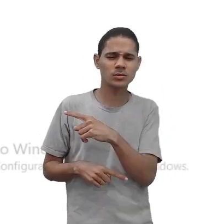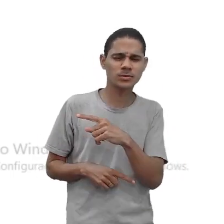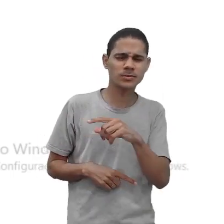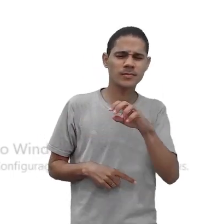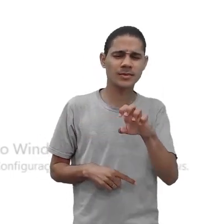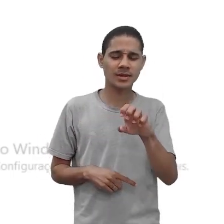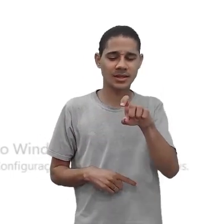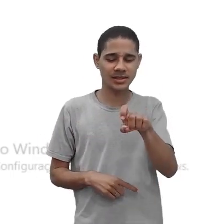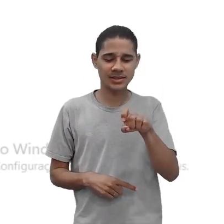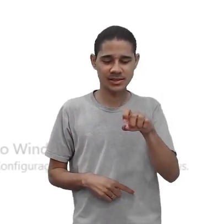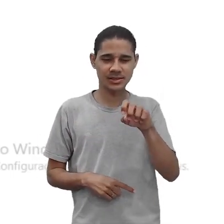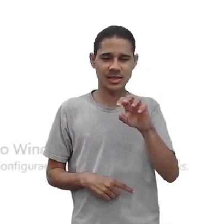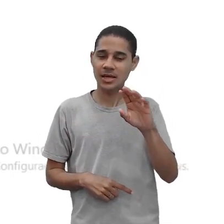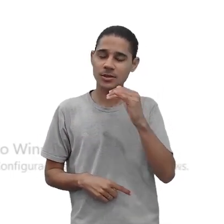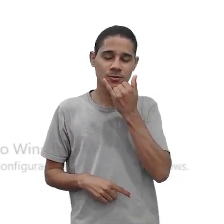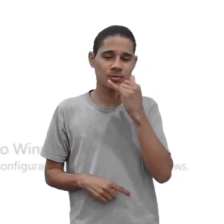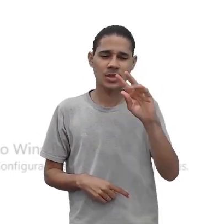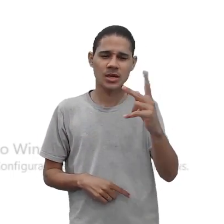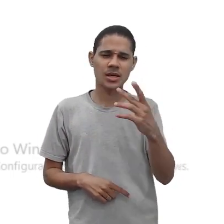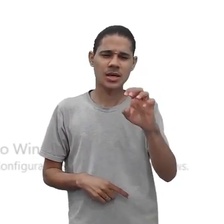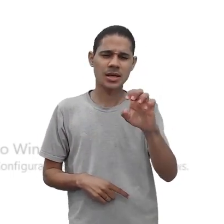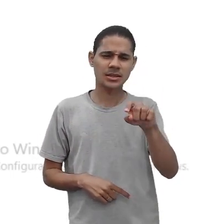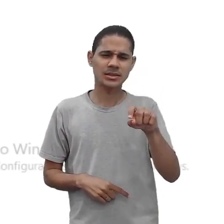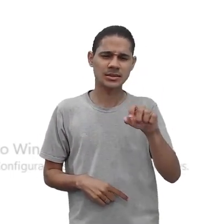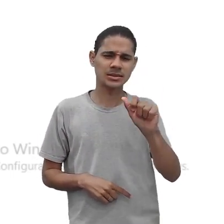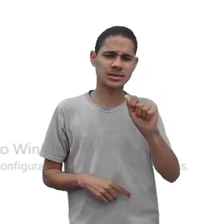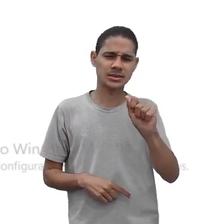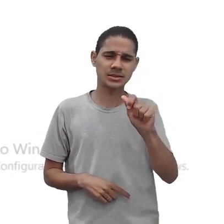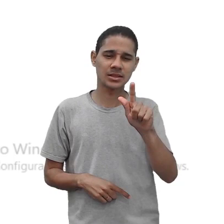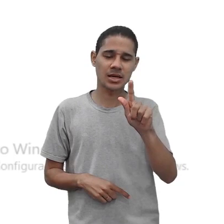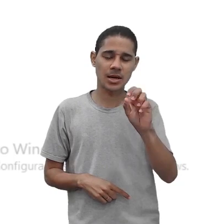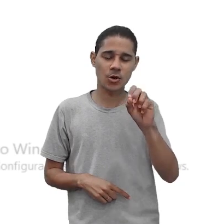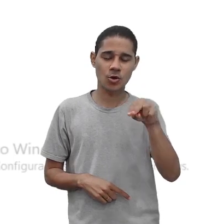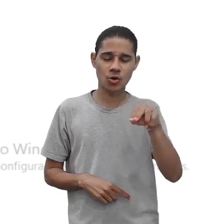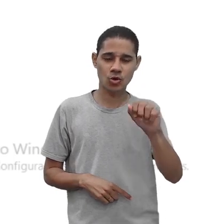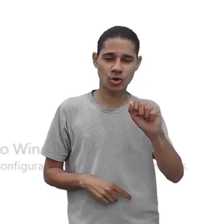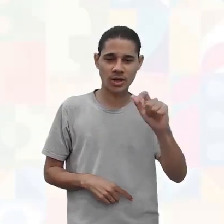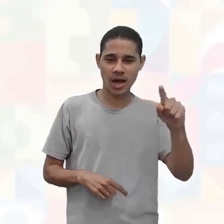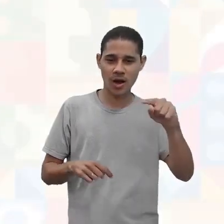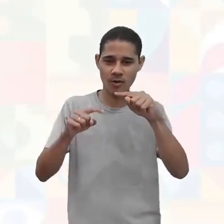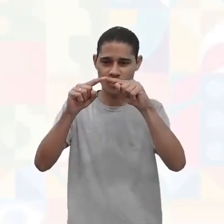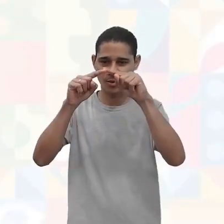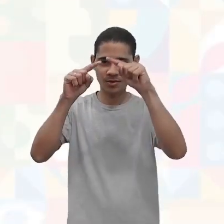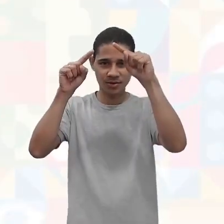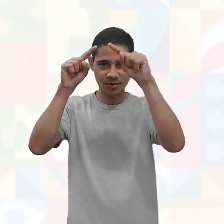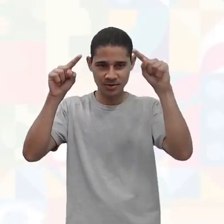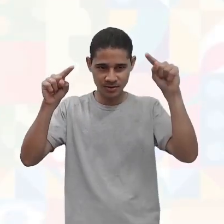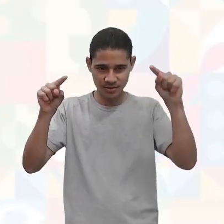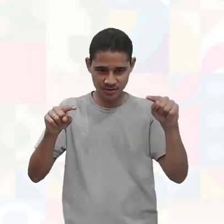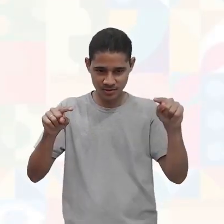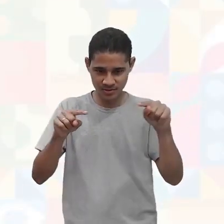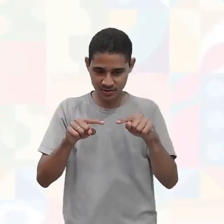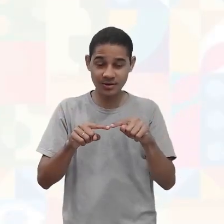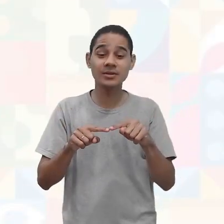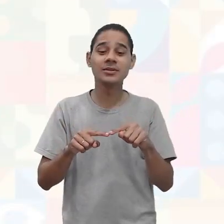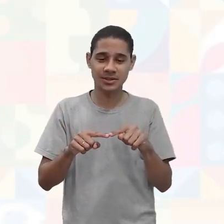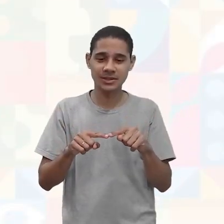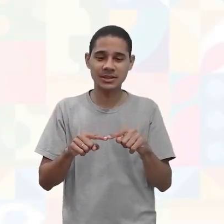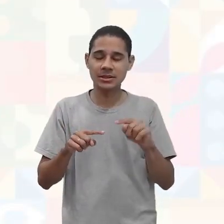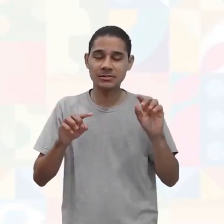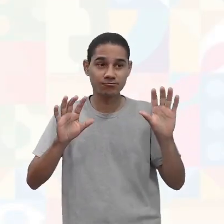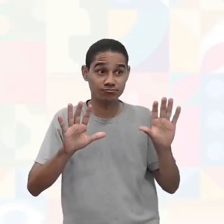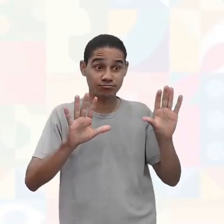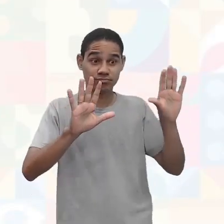onde a gente pode também estar fazendo aí dentro desse ambiente uma parede de destaque muito mais dinâmico, fica